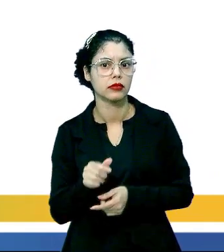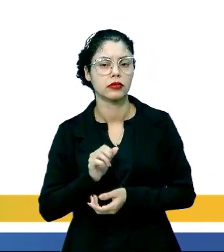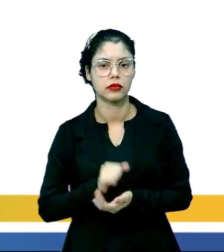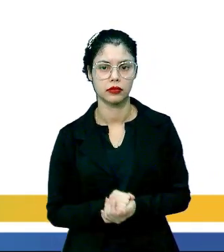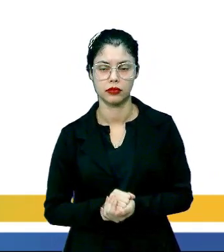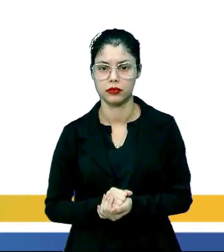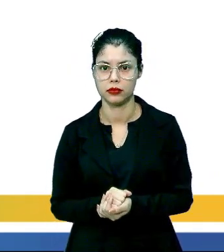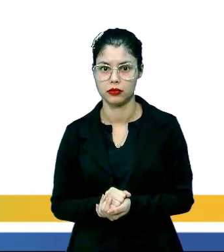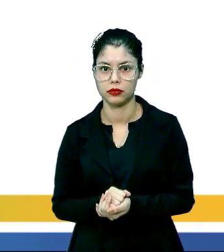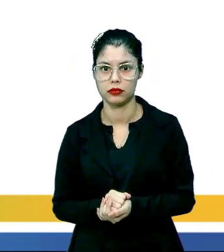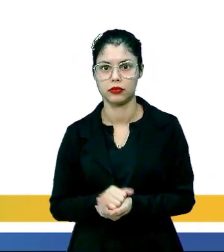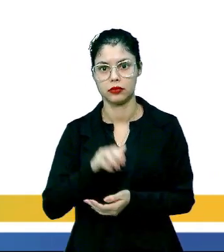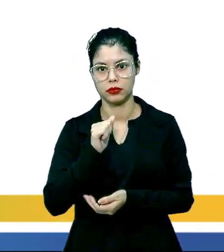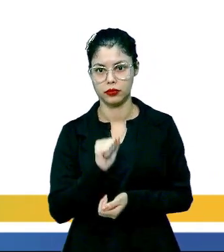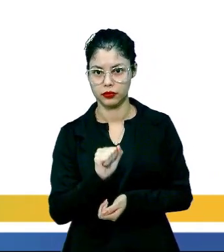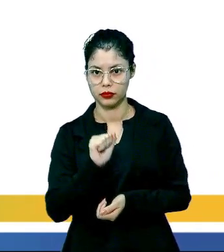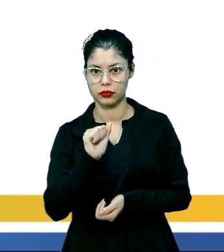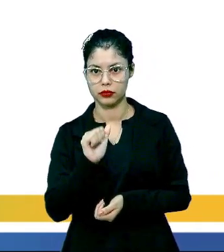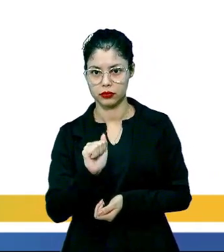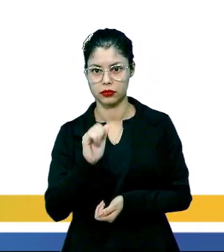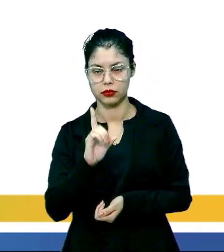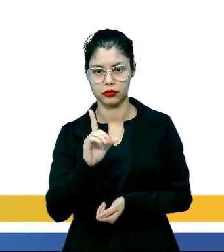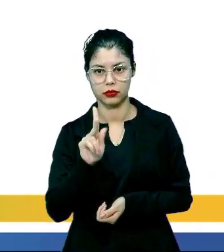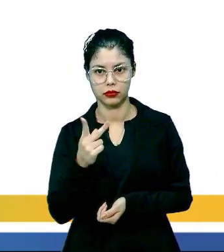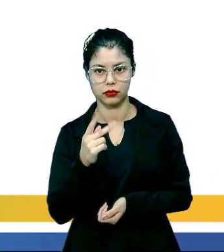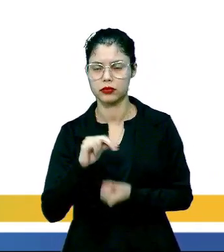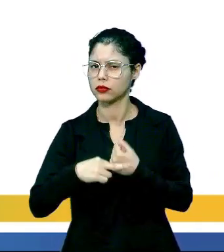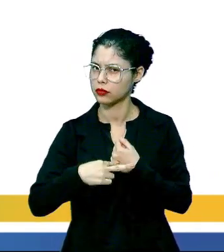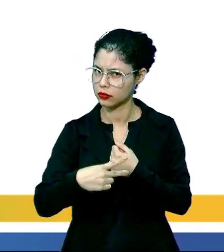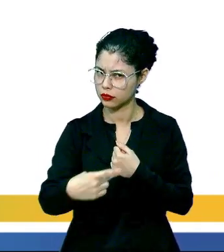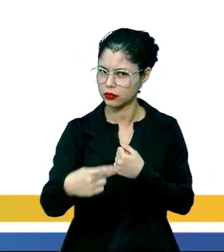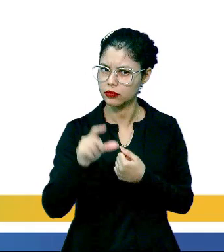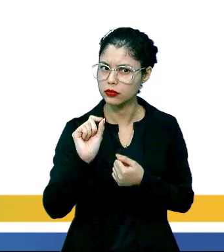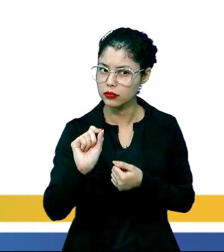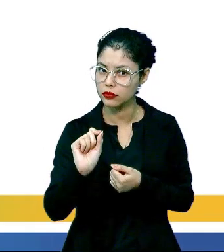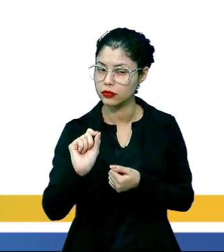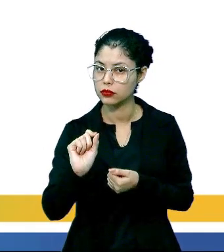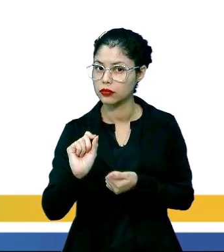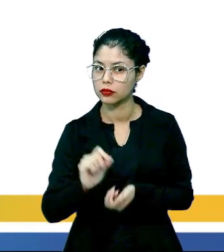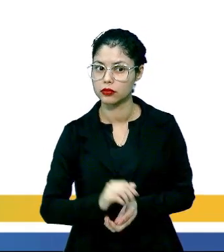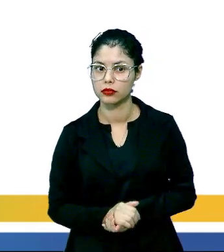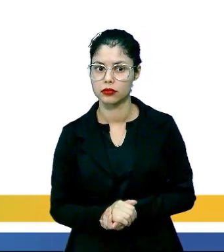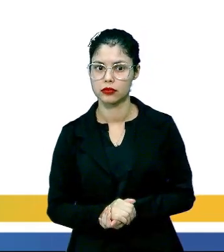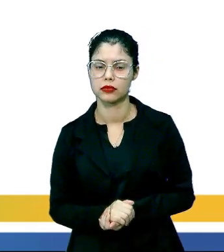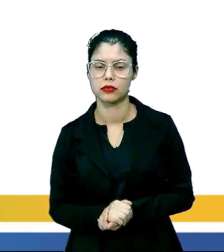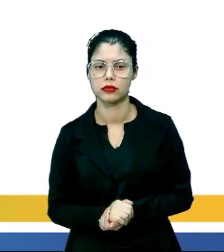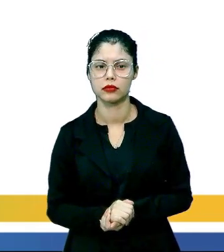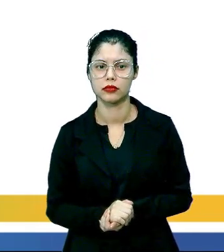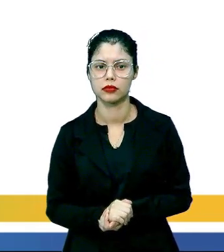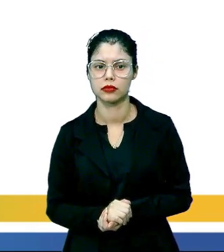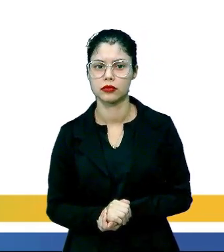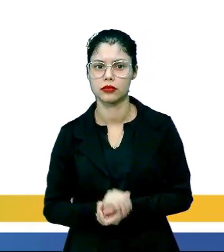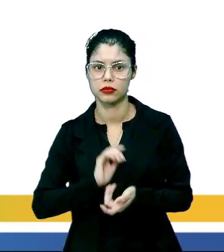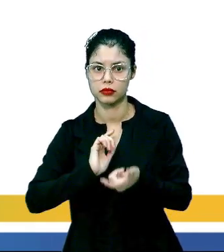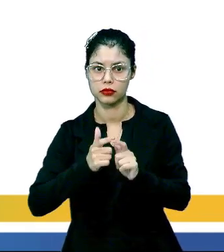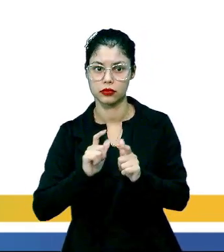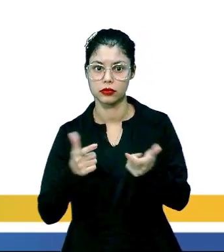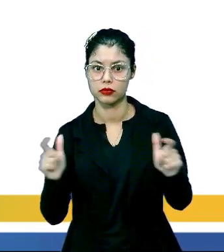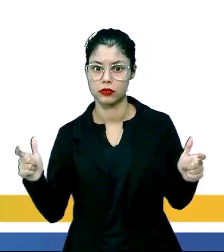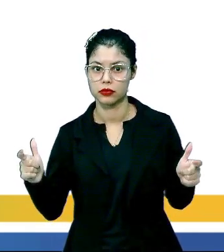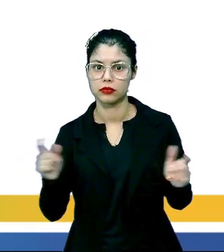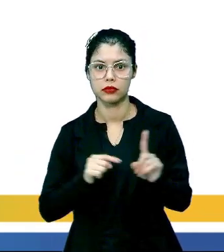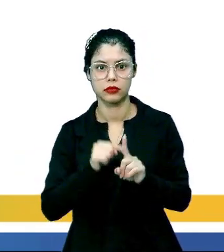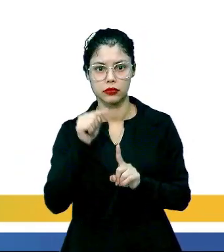A inibição da secreção de ADH e, consequentemente, o que acontece, pessoal? Alternativa A,